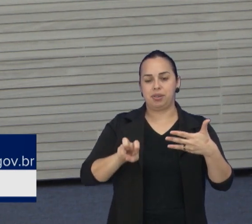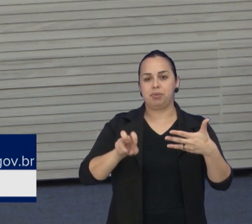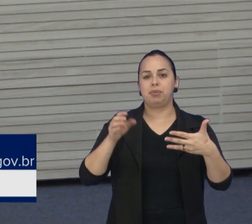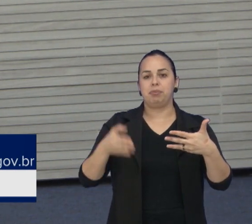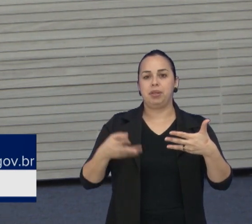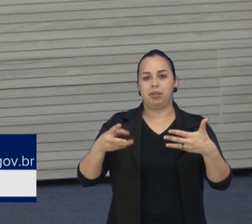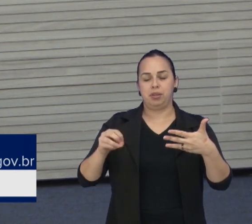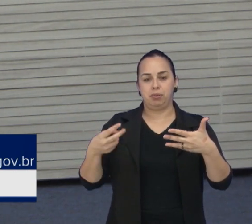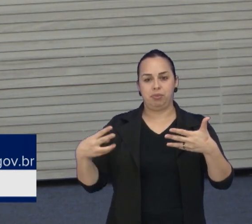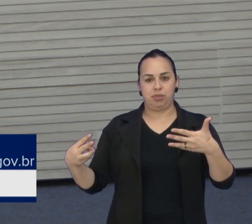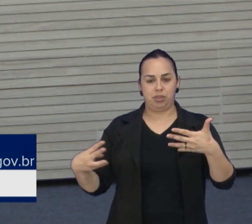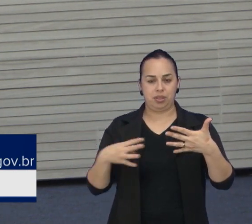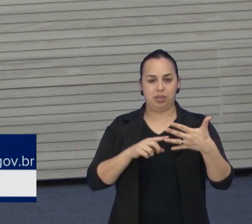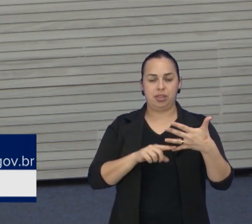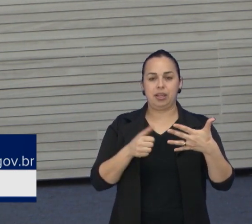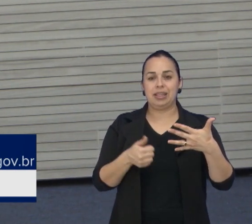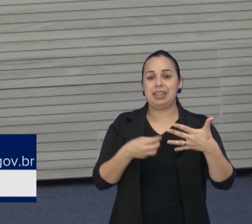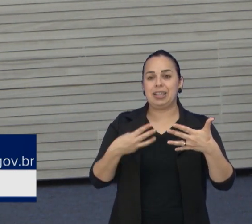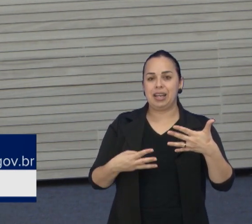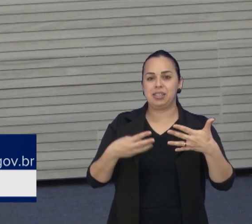11508/2023, processo